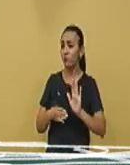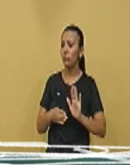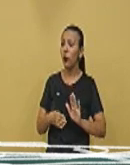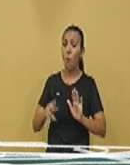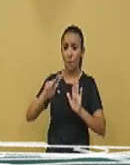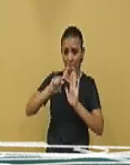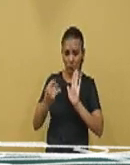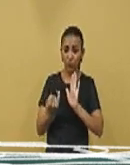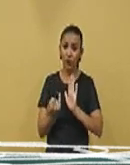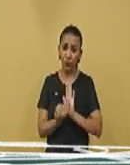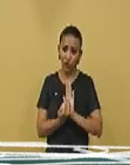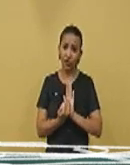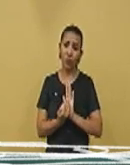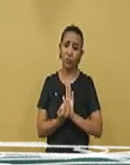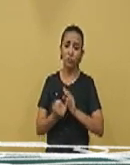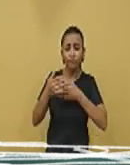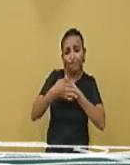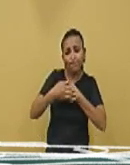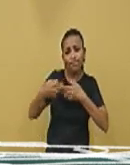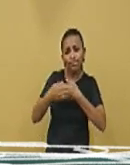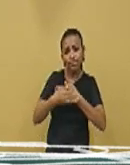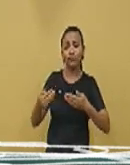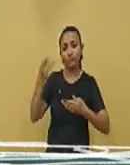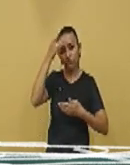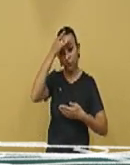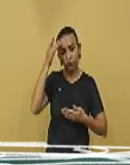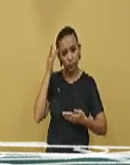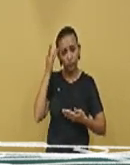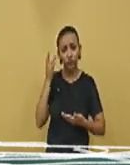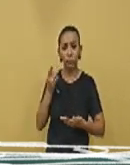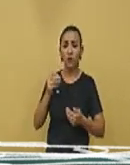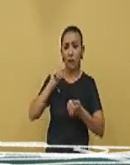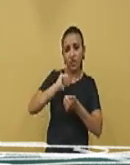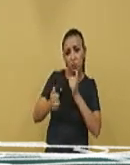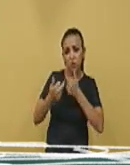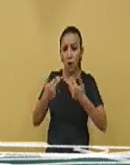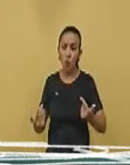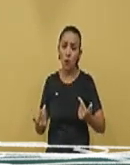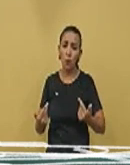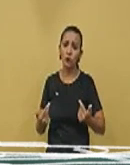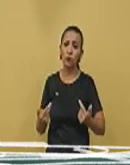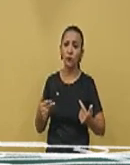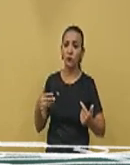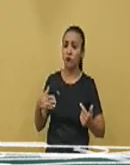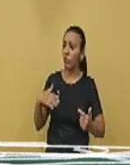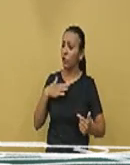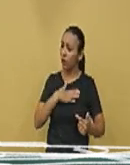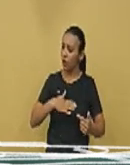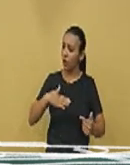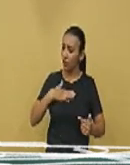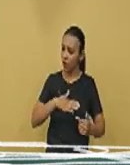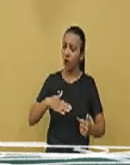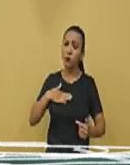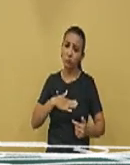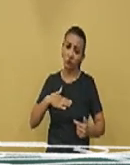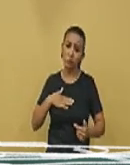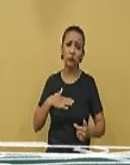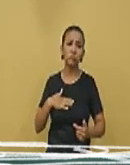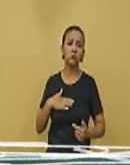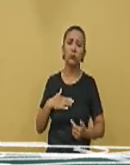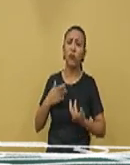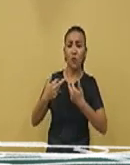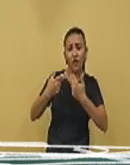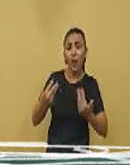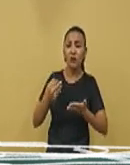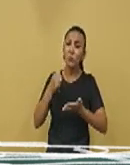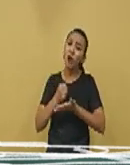projetos para acolhimento dessas pessoas. Pode ser de esporte, de lazer, de gastronomia, de alguma coisa